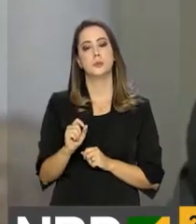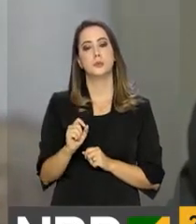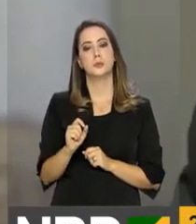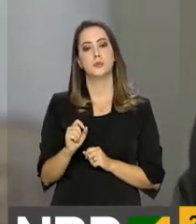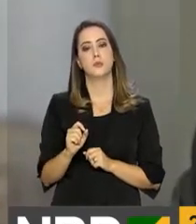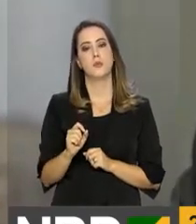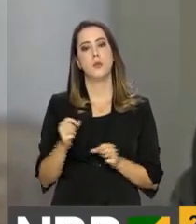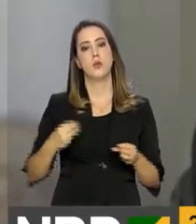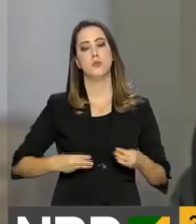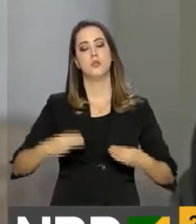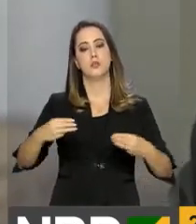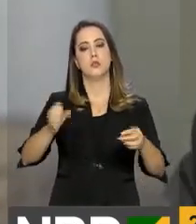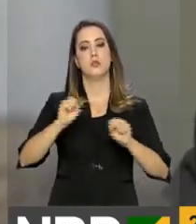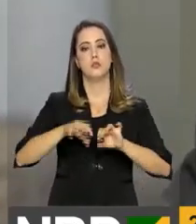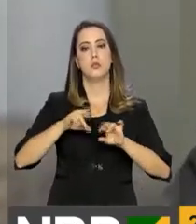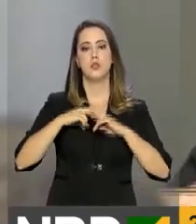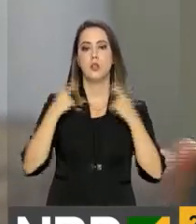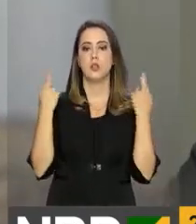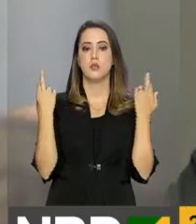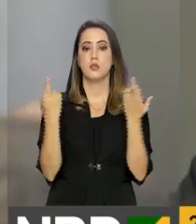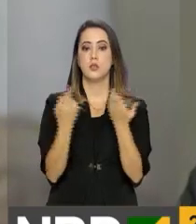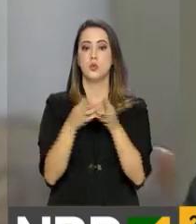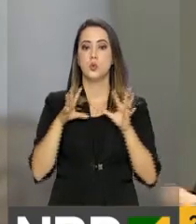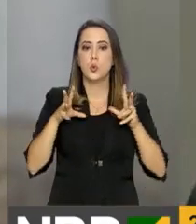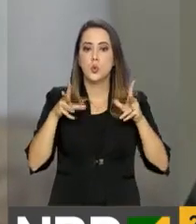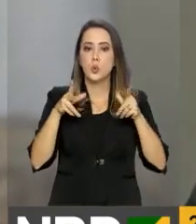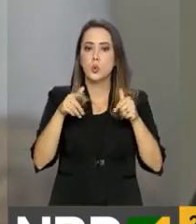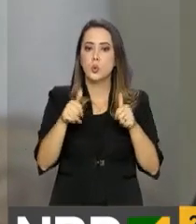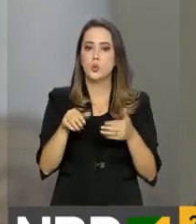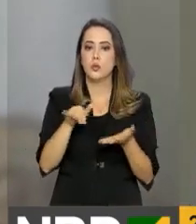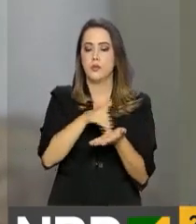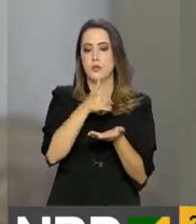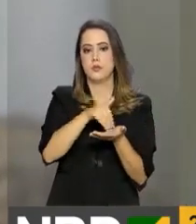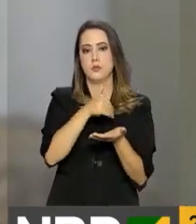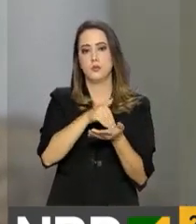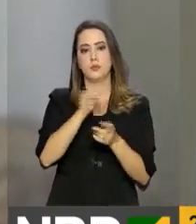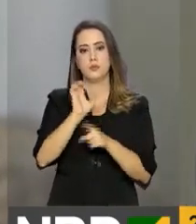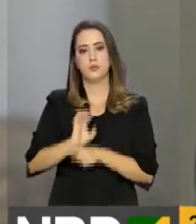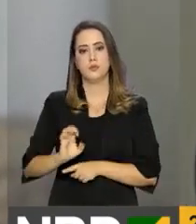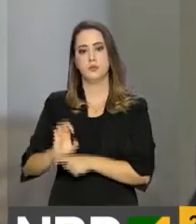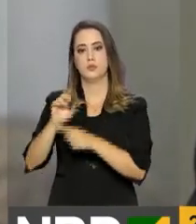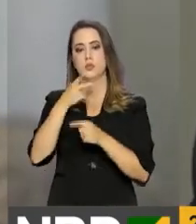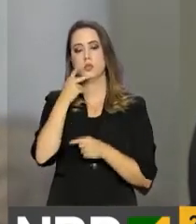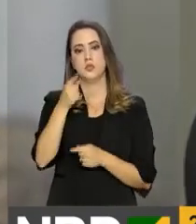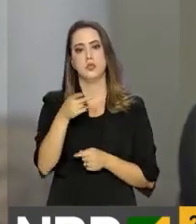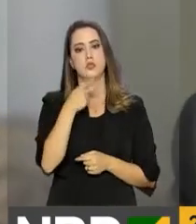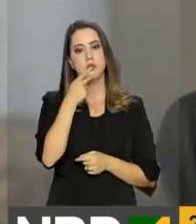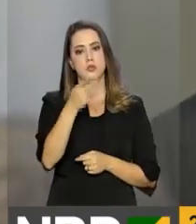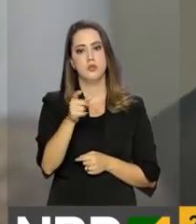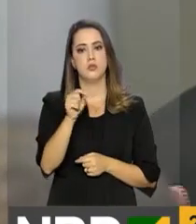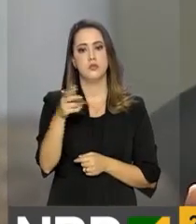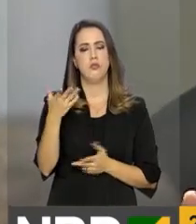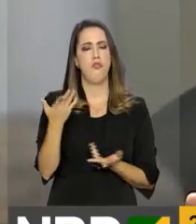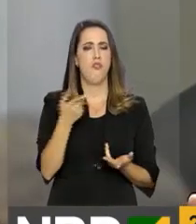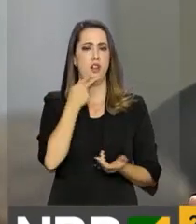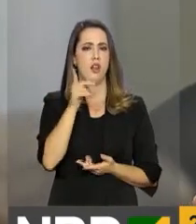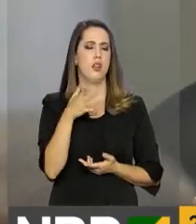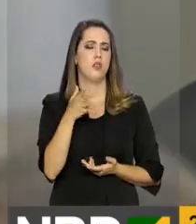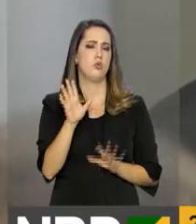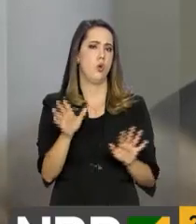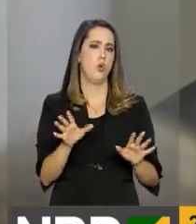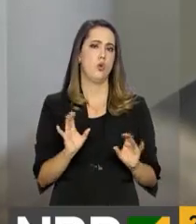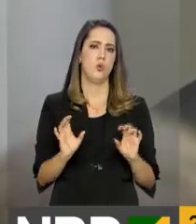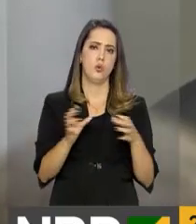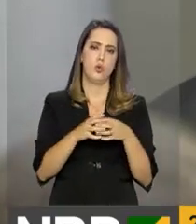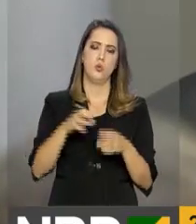o Ministério da Educação reuniu todos os secretários da educação dos estados e aplauso, 95% do